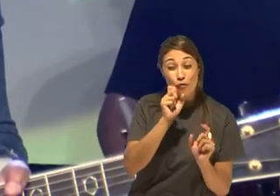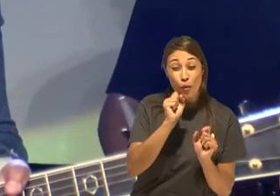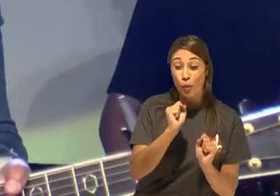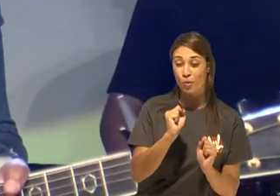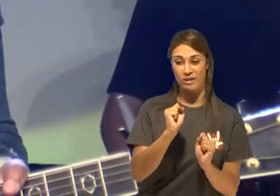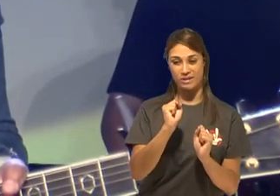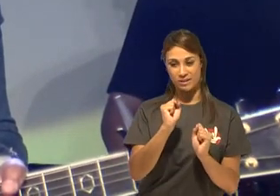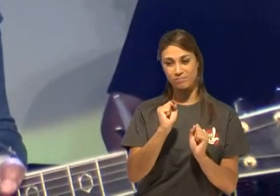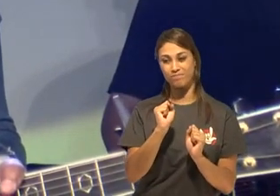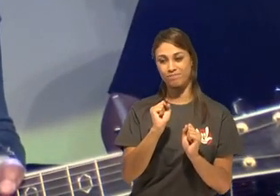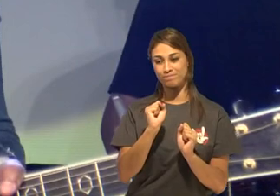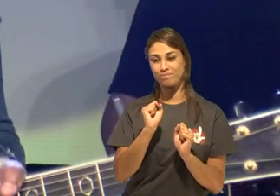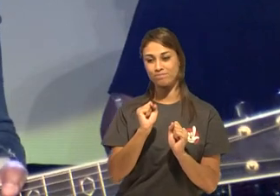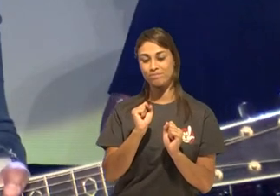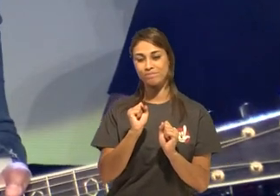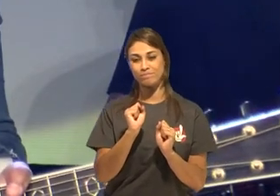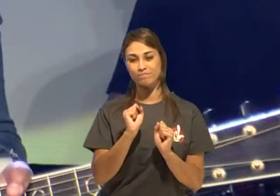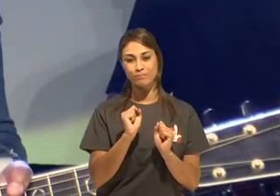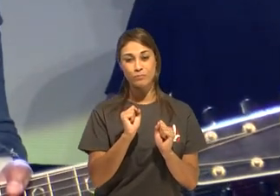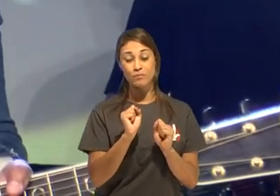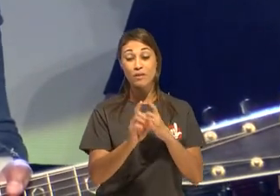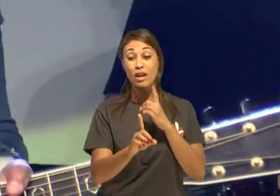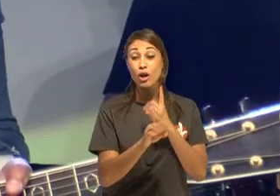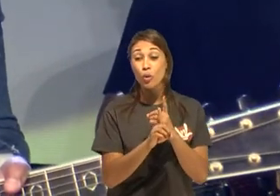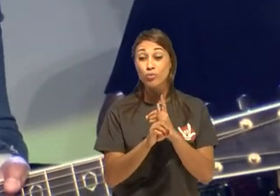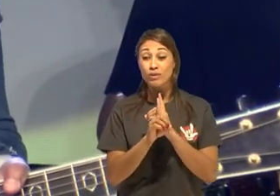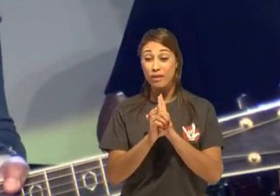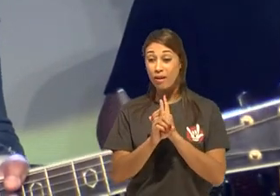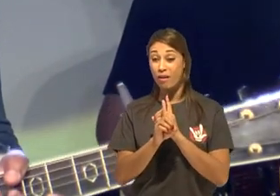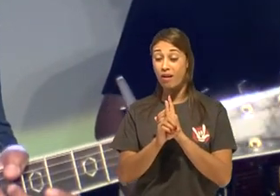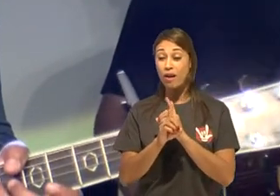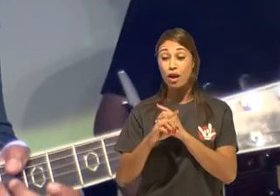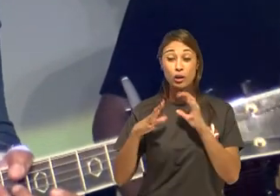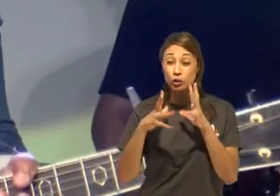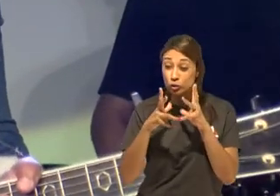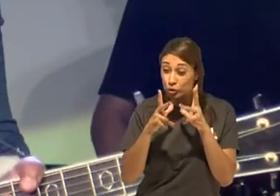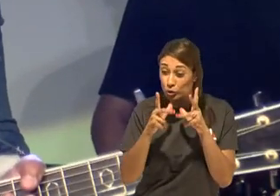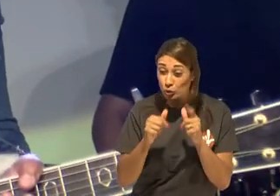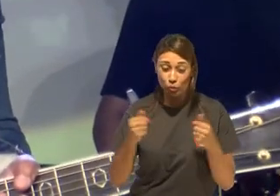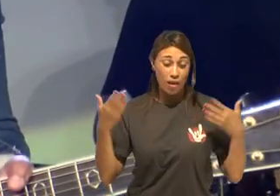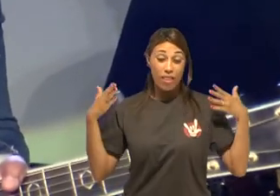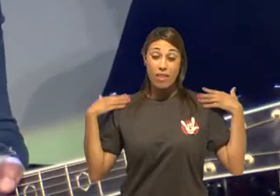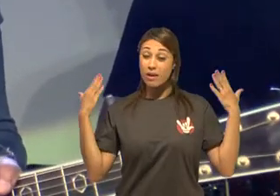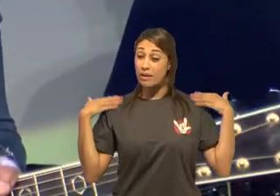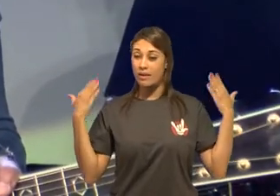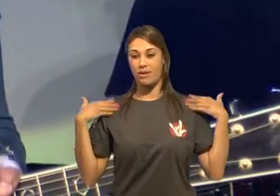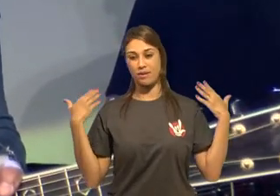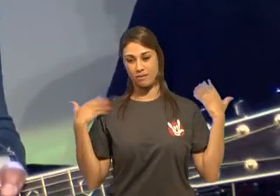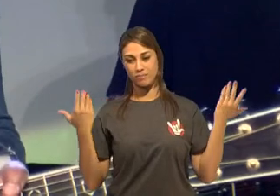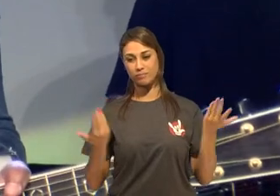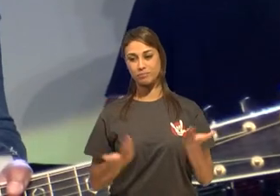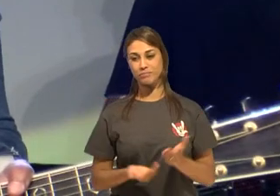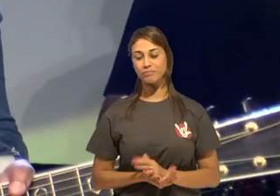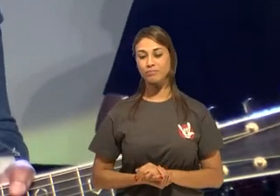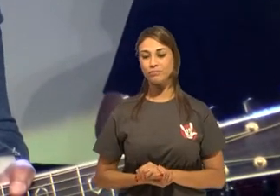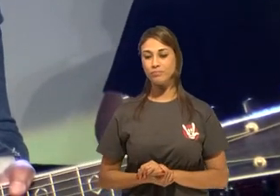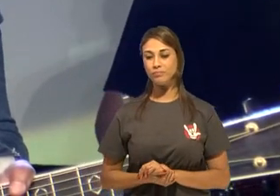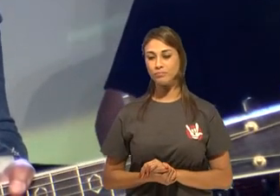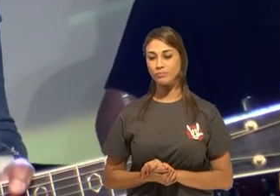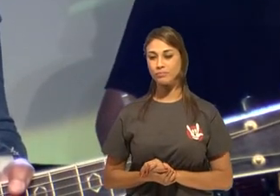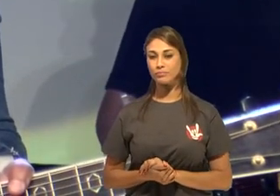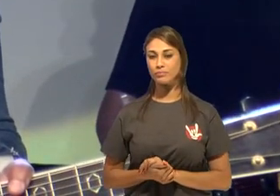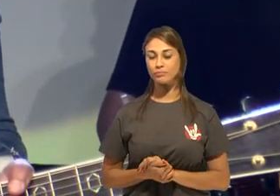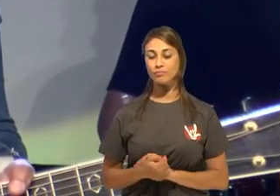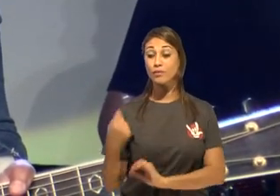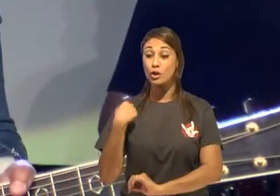motivo, encontrarmos força, encontrarmos alegria. Nós estamos em ti, ó grande